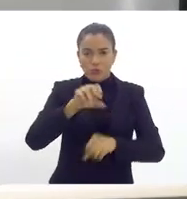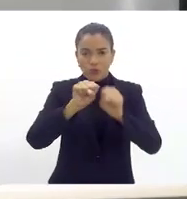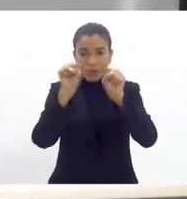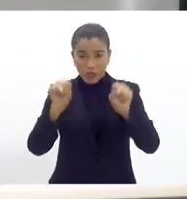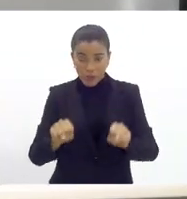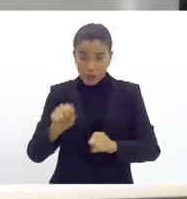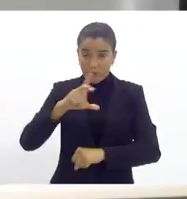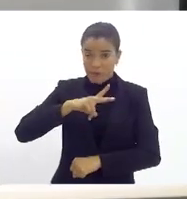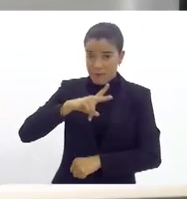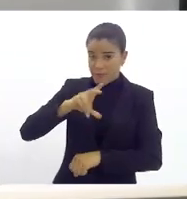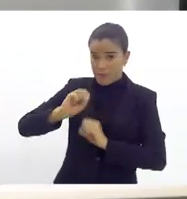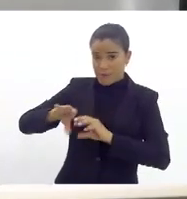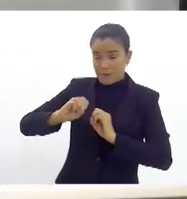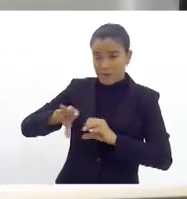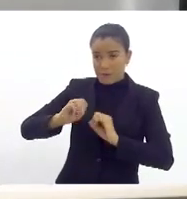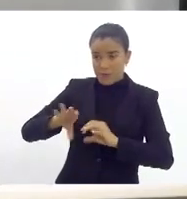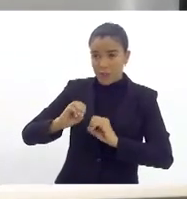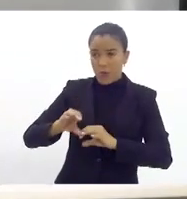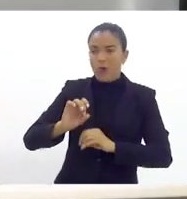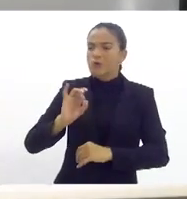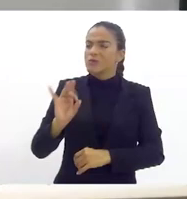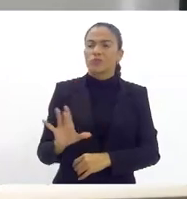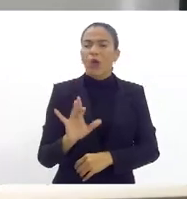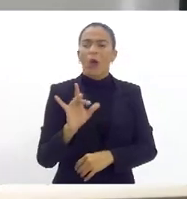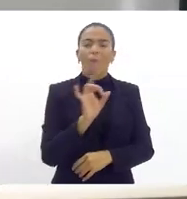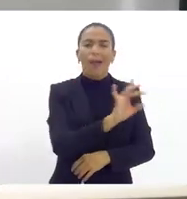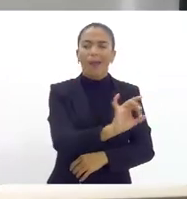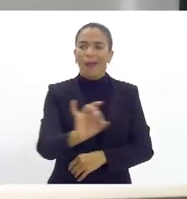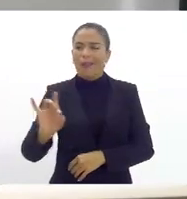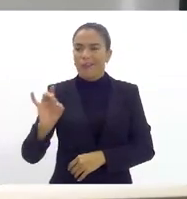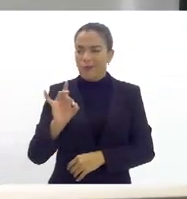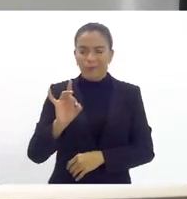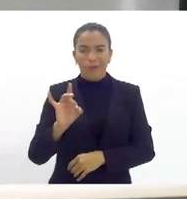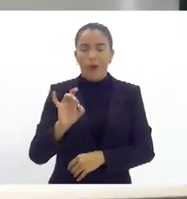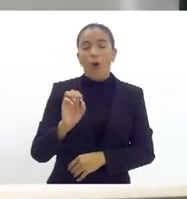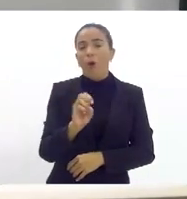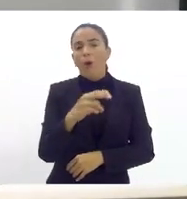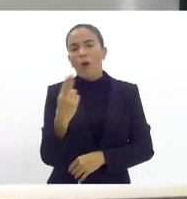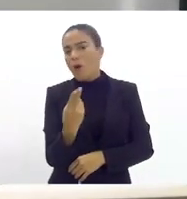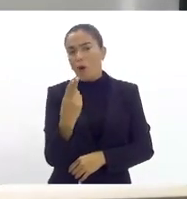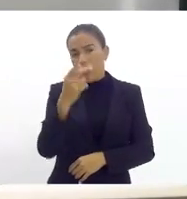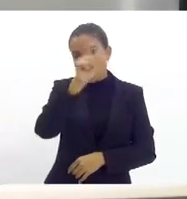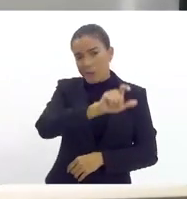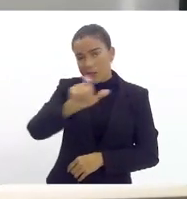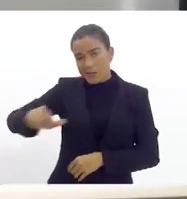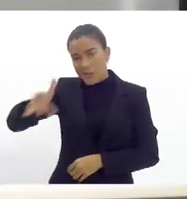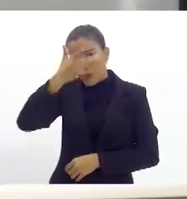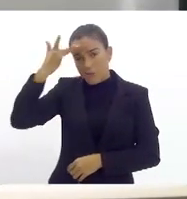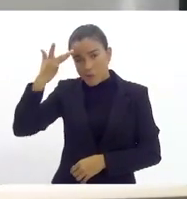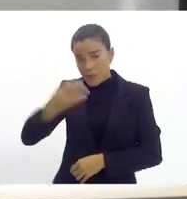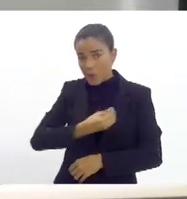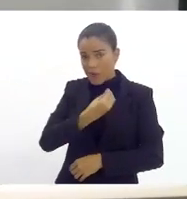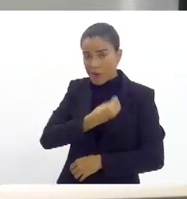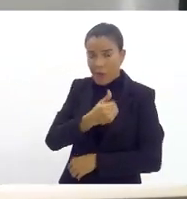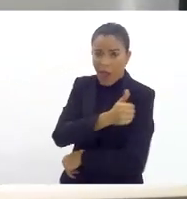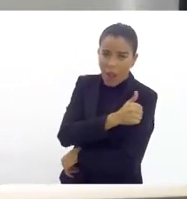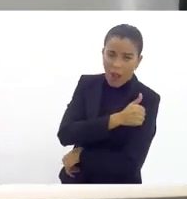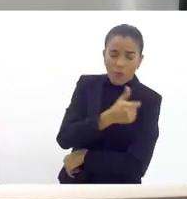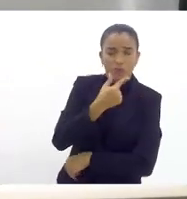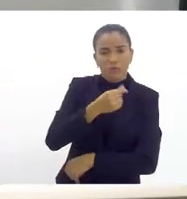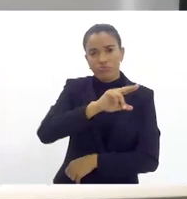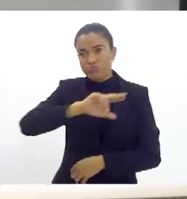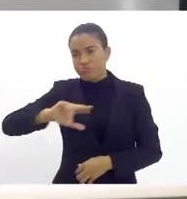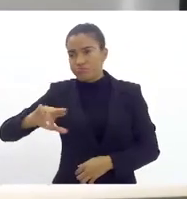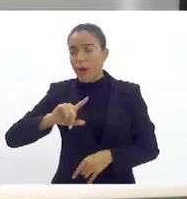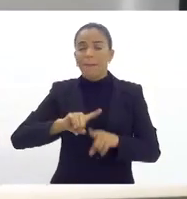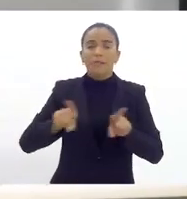privado de ensino não só para cada uma e cada indivíduo ali presente como alunas e alunos mas